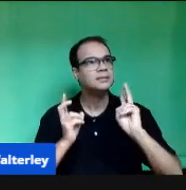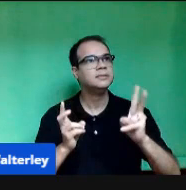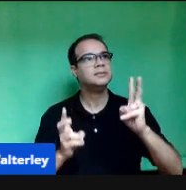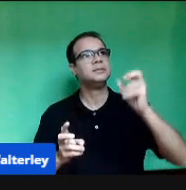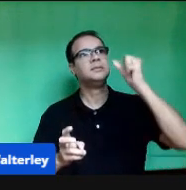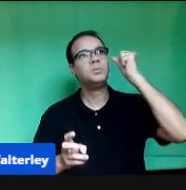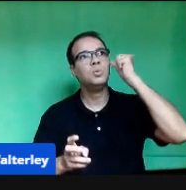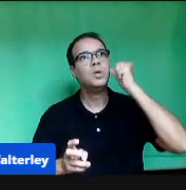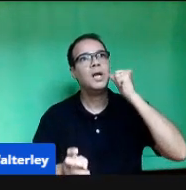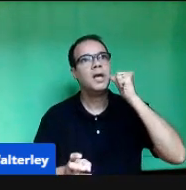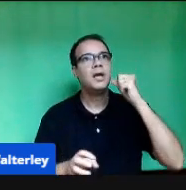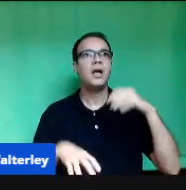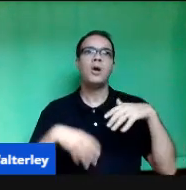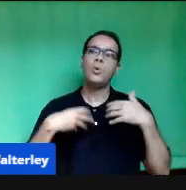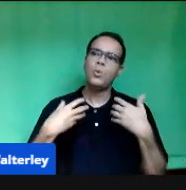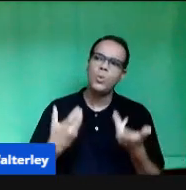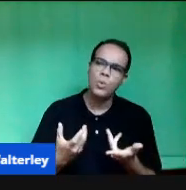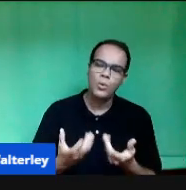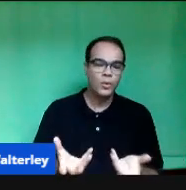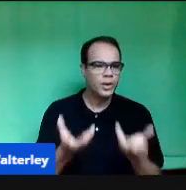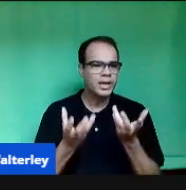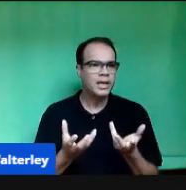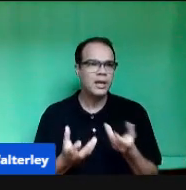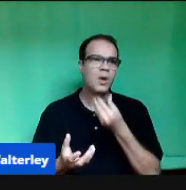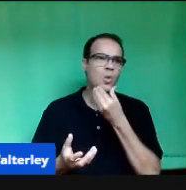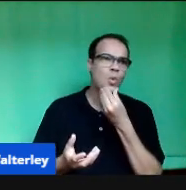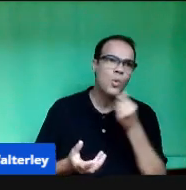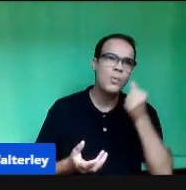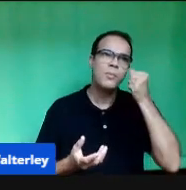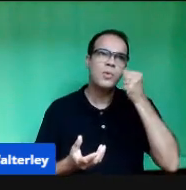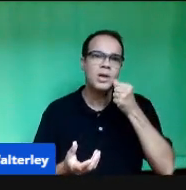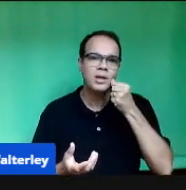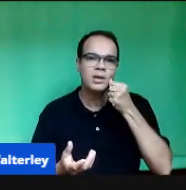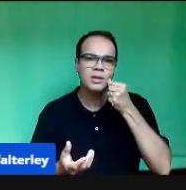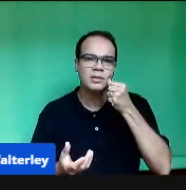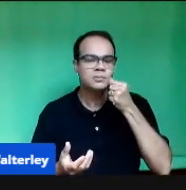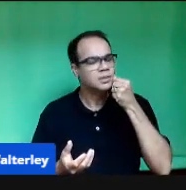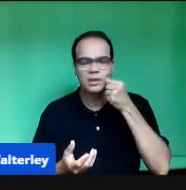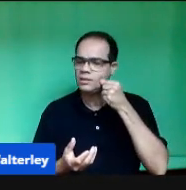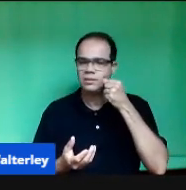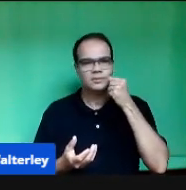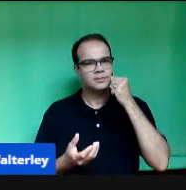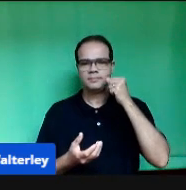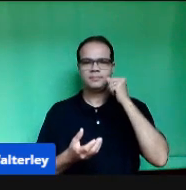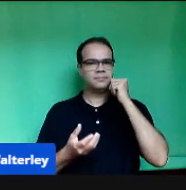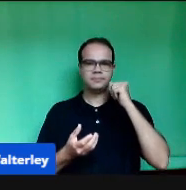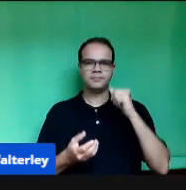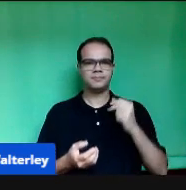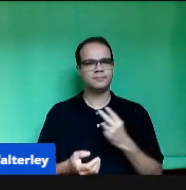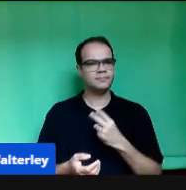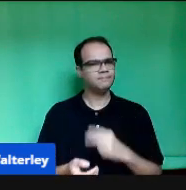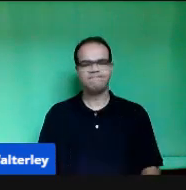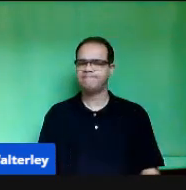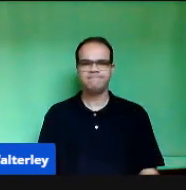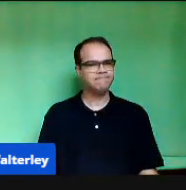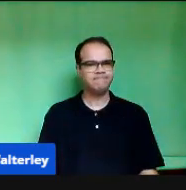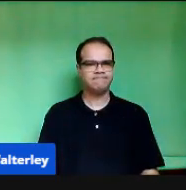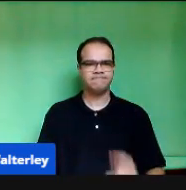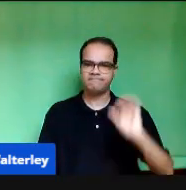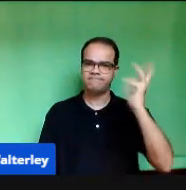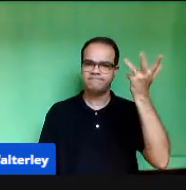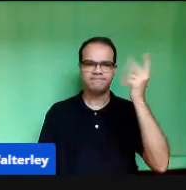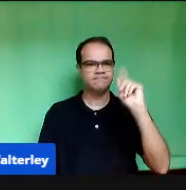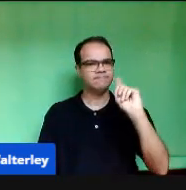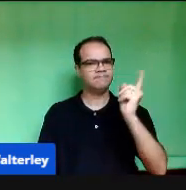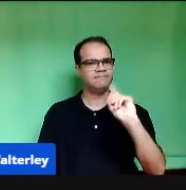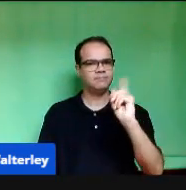poderia fazer uma experiência de repente, nas próximas horas, adotar uma orientação sexual diferente